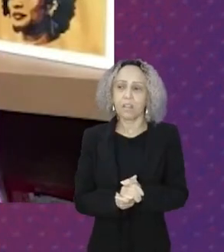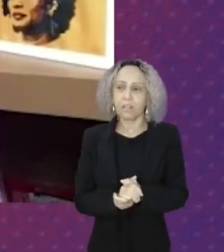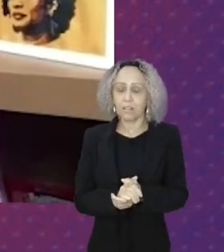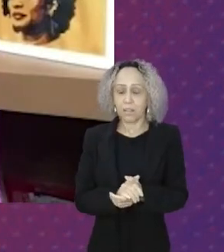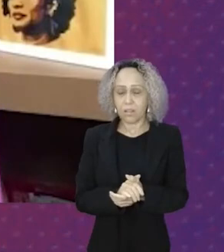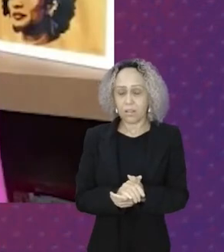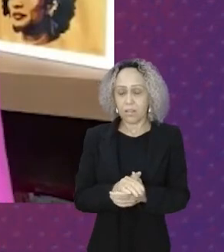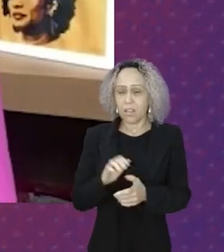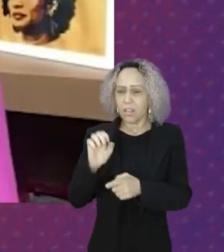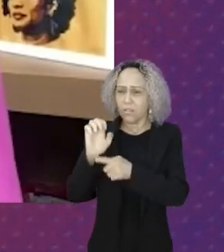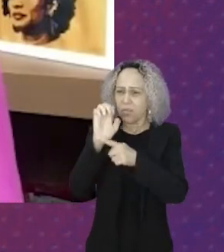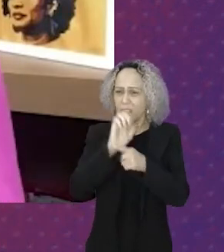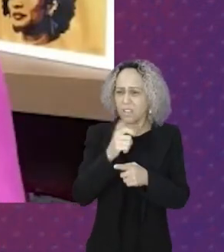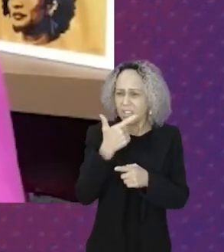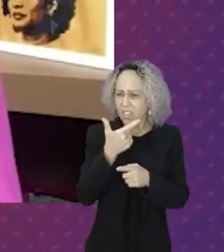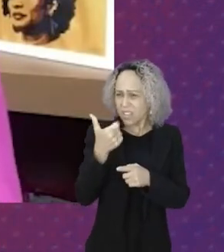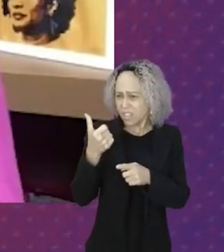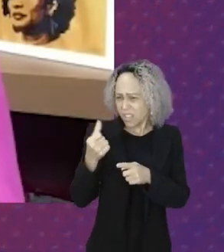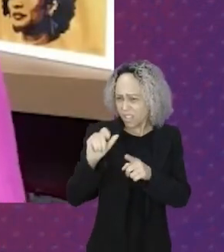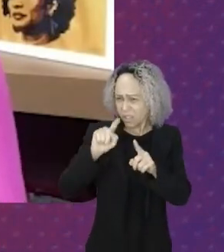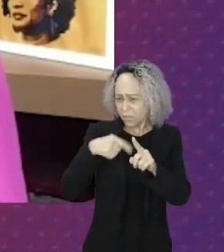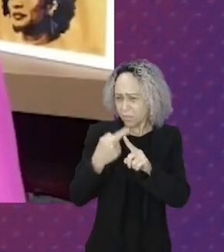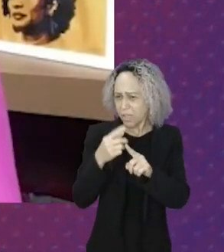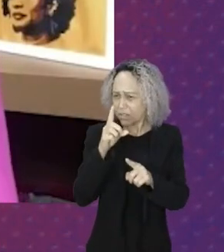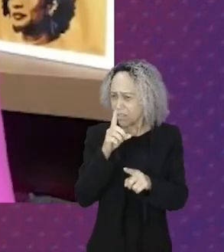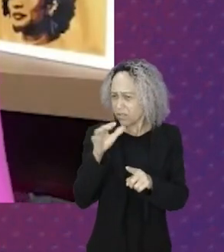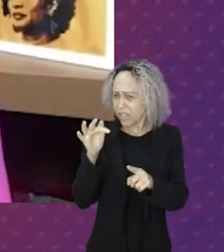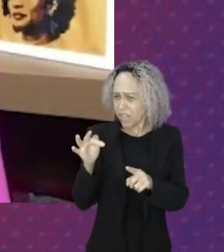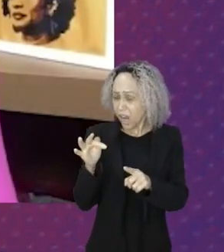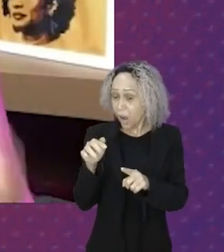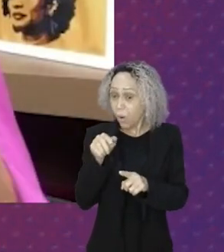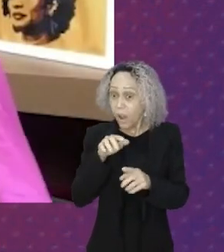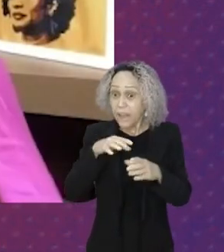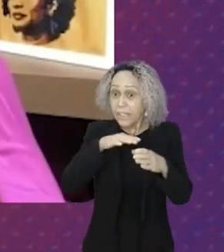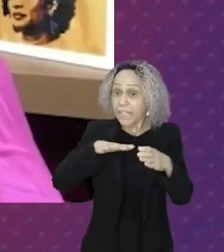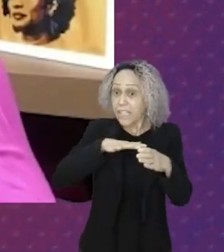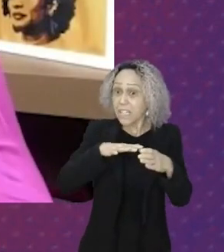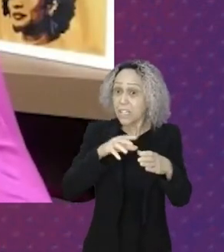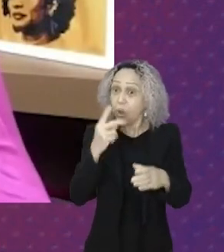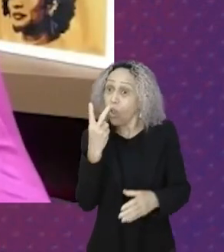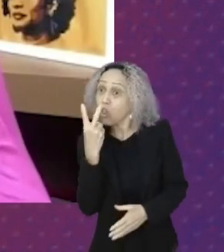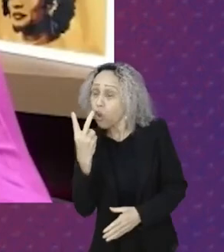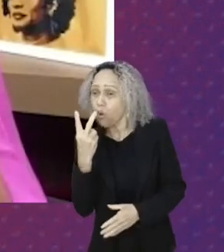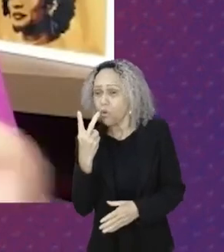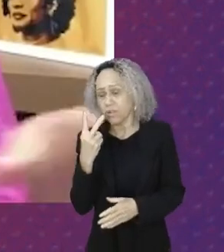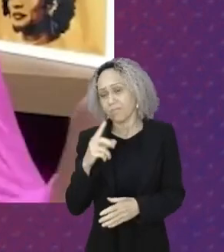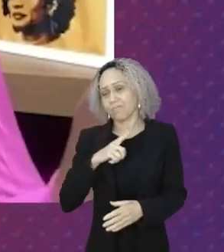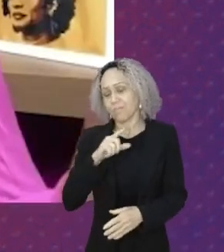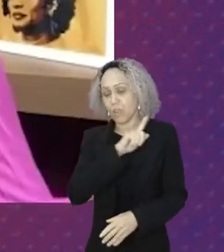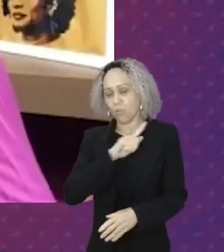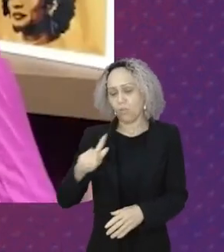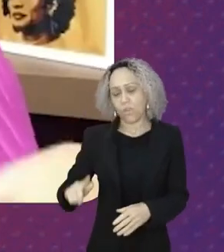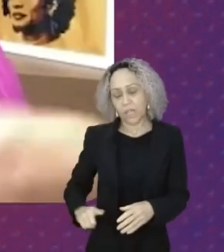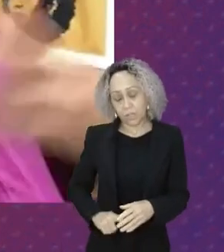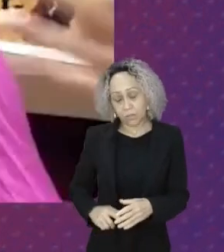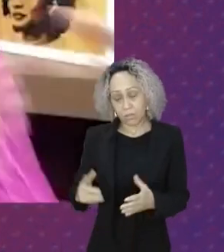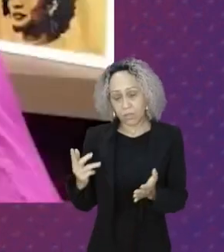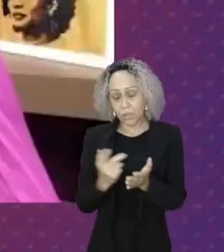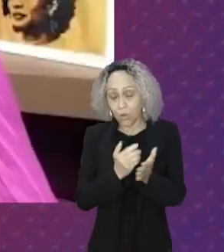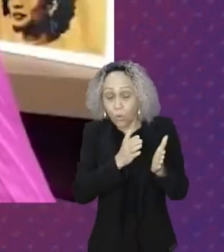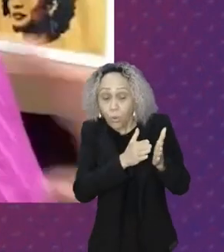Distrito Federal, apenas 2 são governados por mulheres a partir de 2023. O estado do Rio Grande do